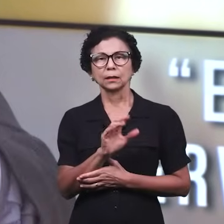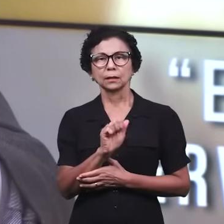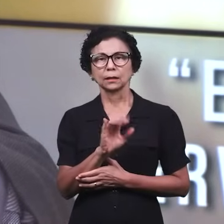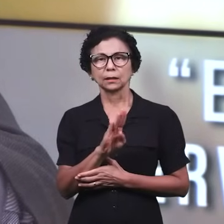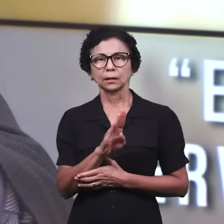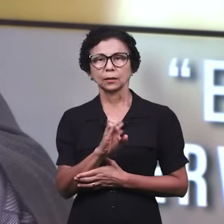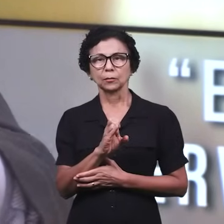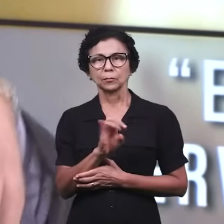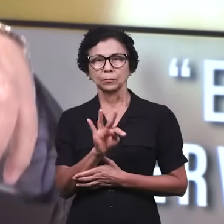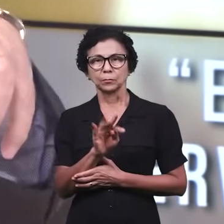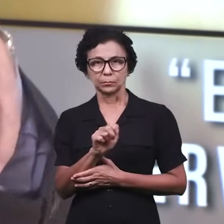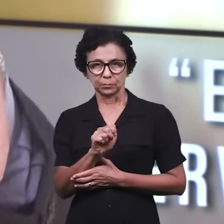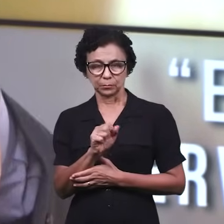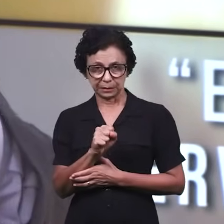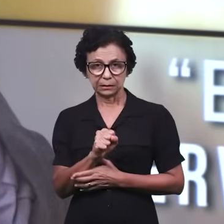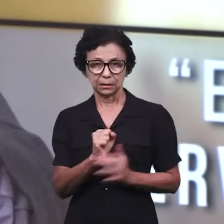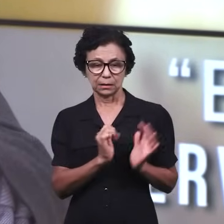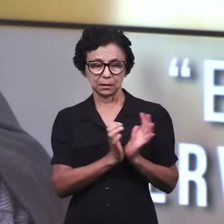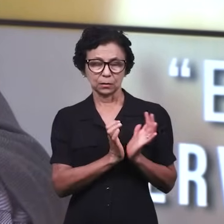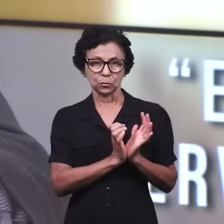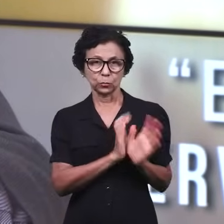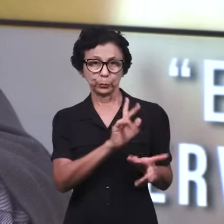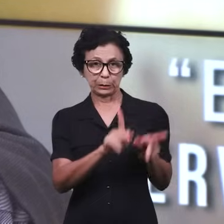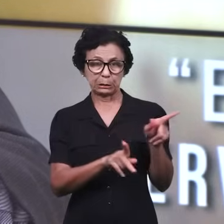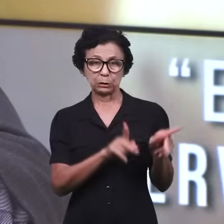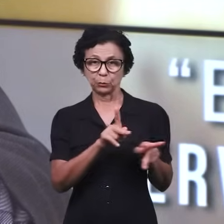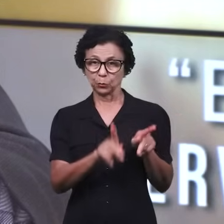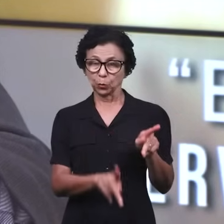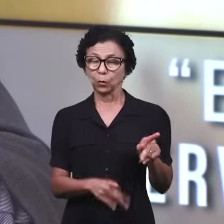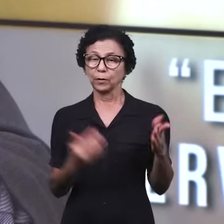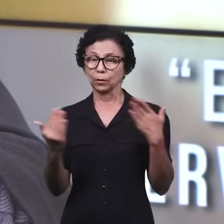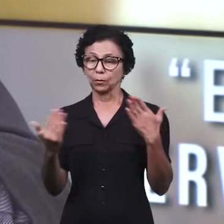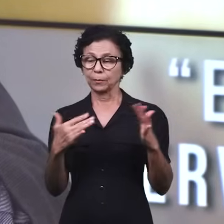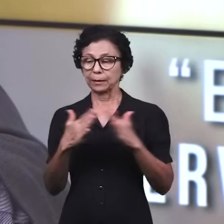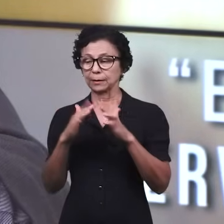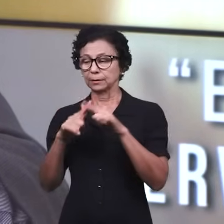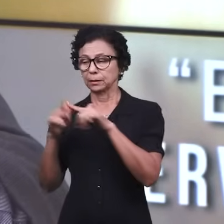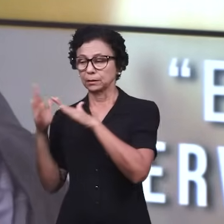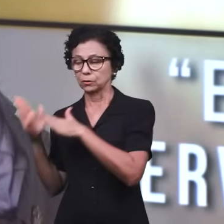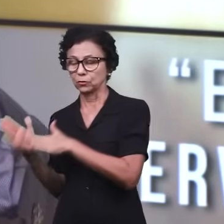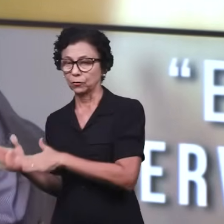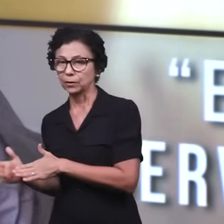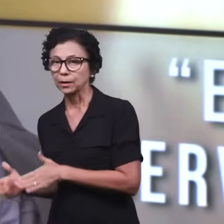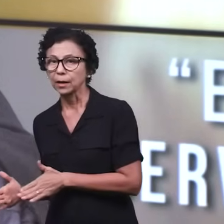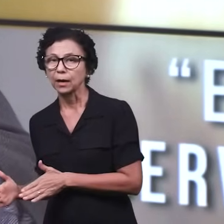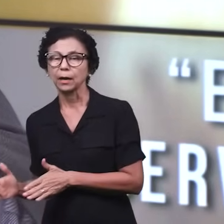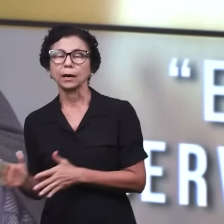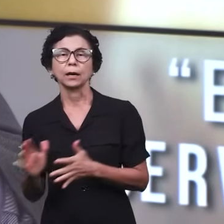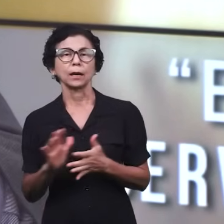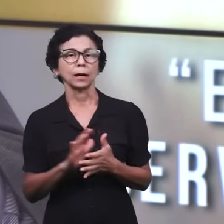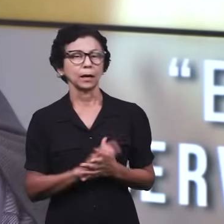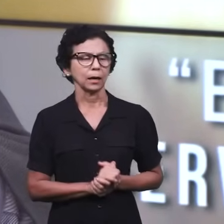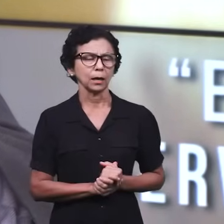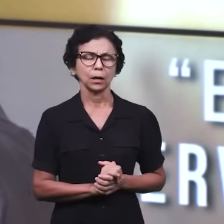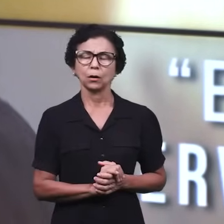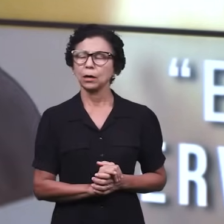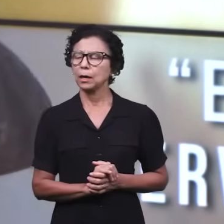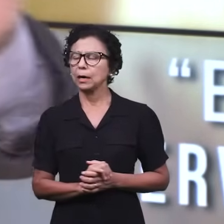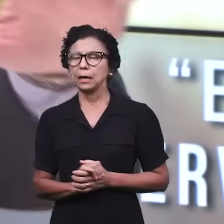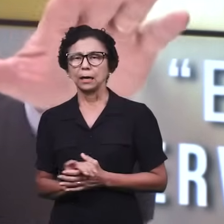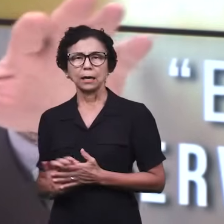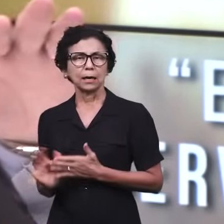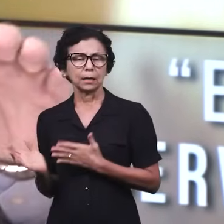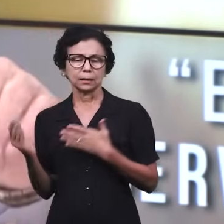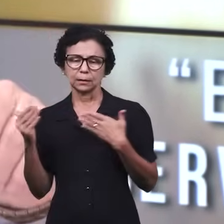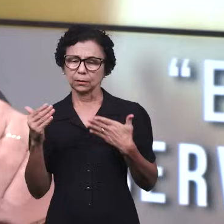uma promessa ela não se contamina né é o lírio entro né no charco ela não se contamina as coisas estão aí o mundo está